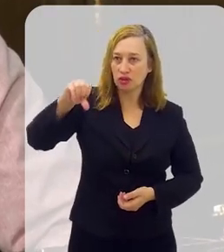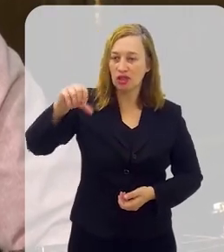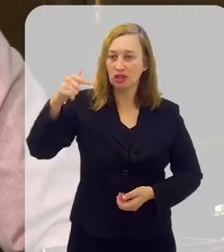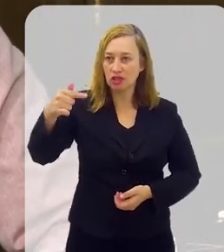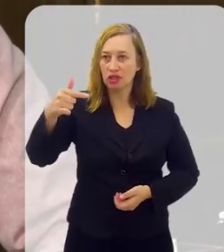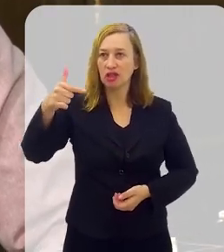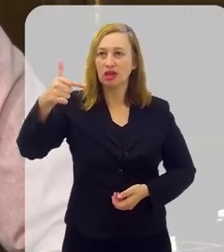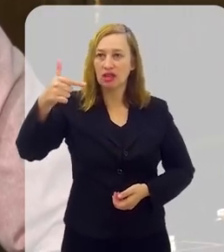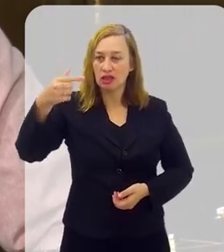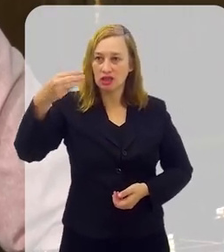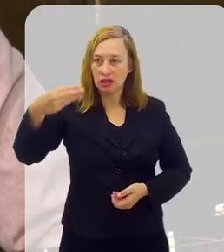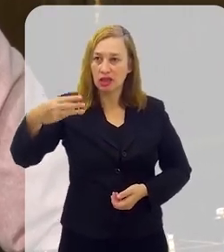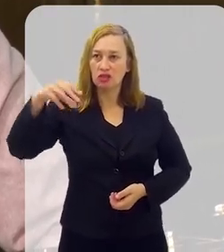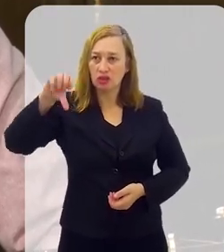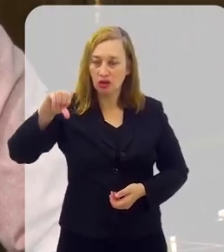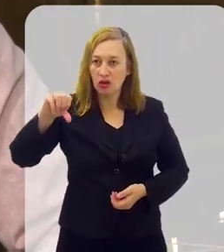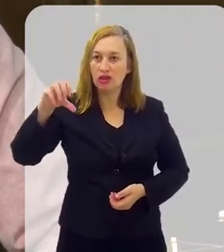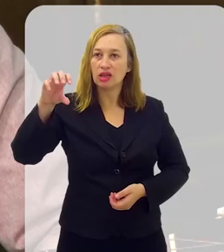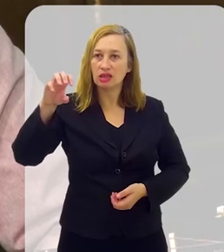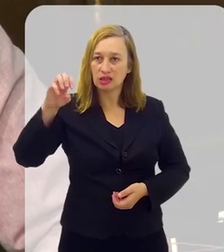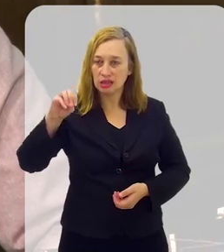021-997-390351.